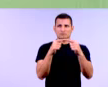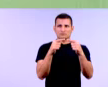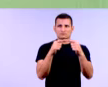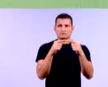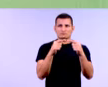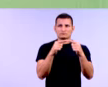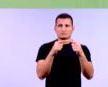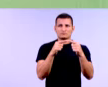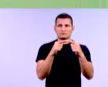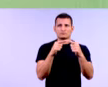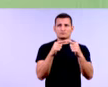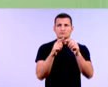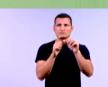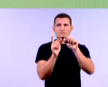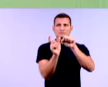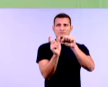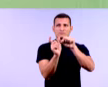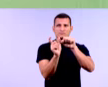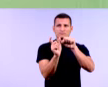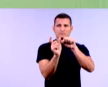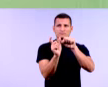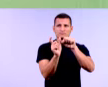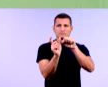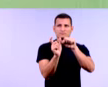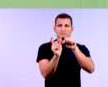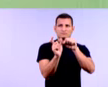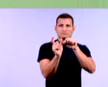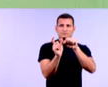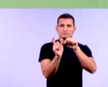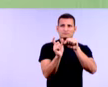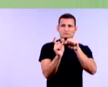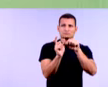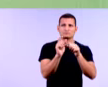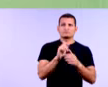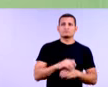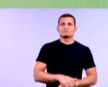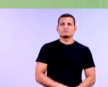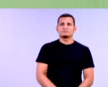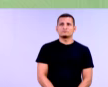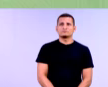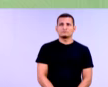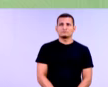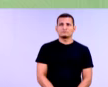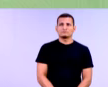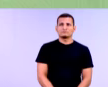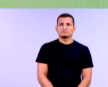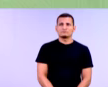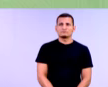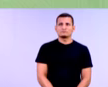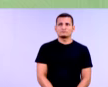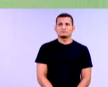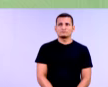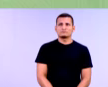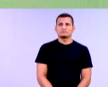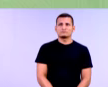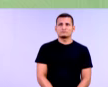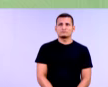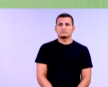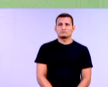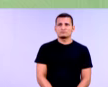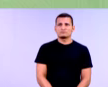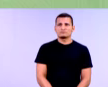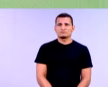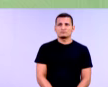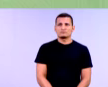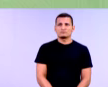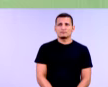o substantivo. Anexa seguiu uma foto. Agora, em anexo, para isso aqui não estar